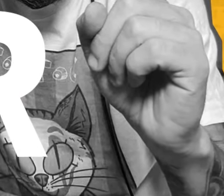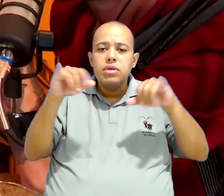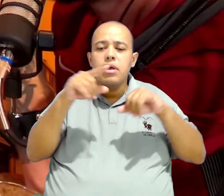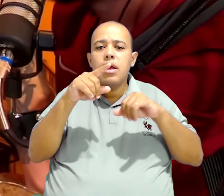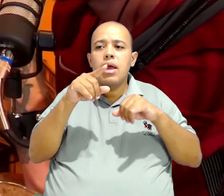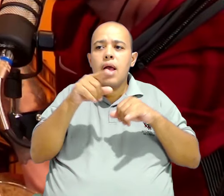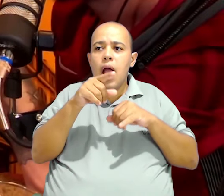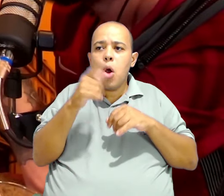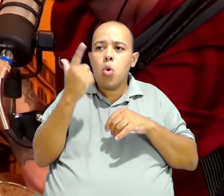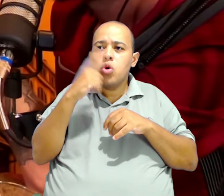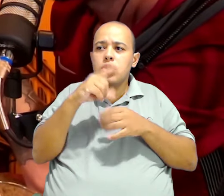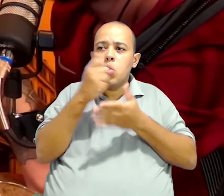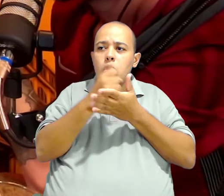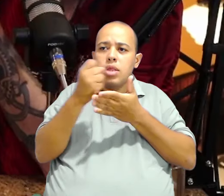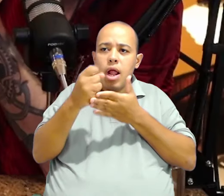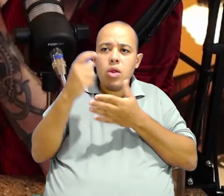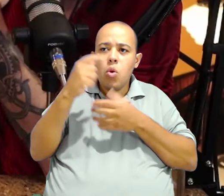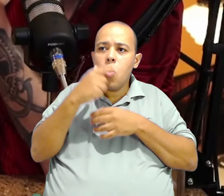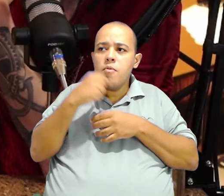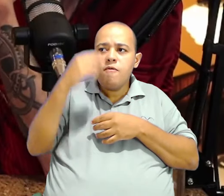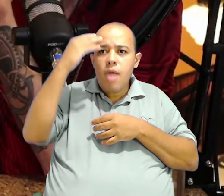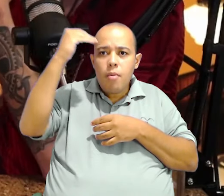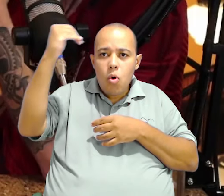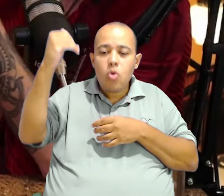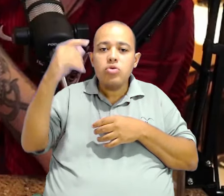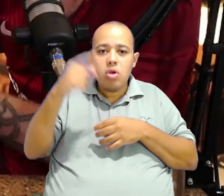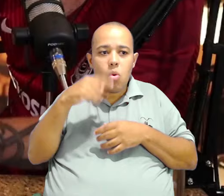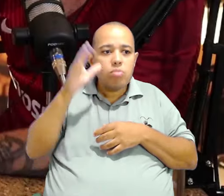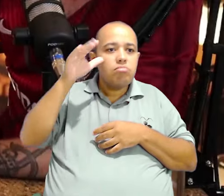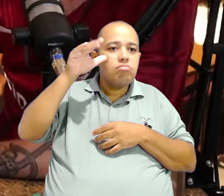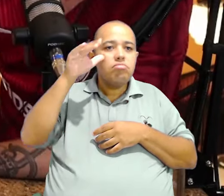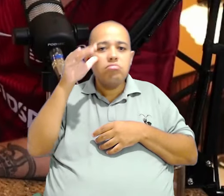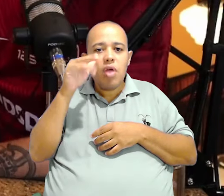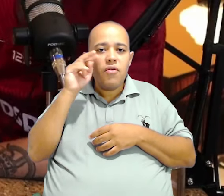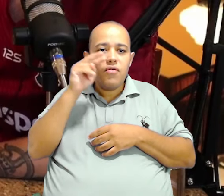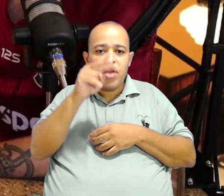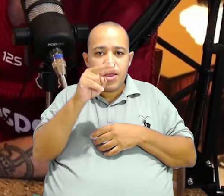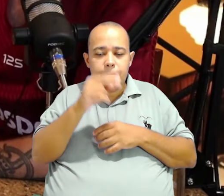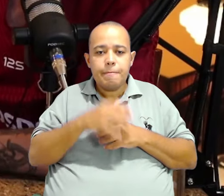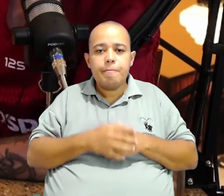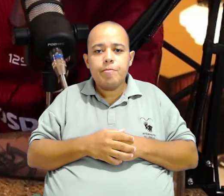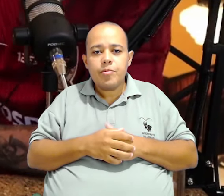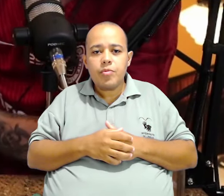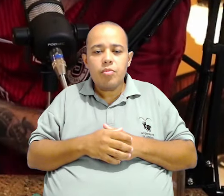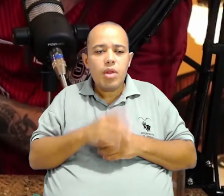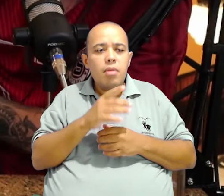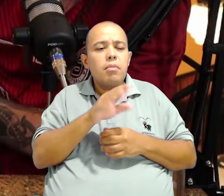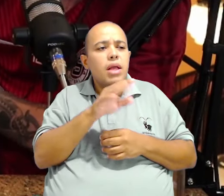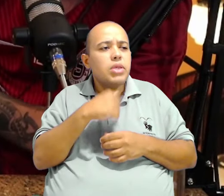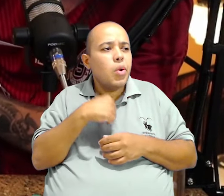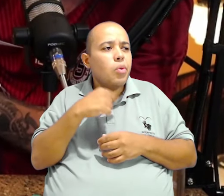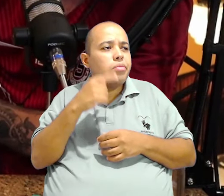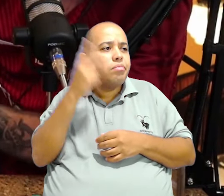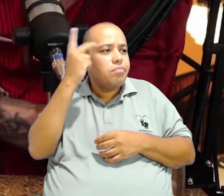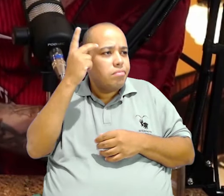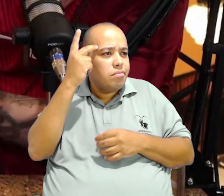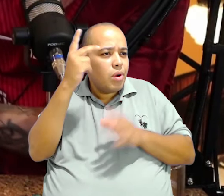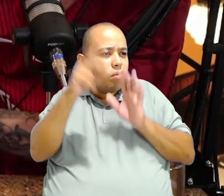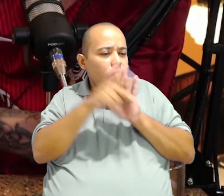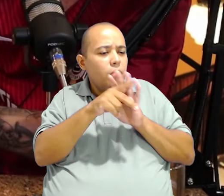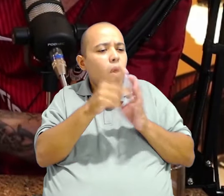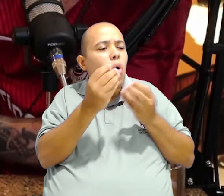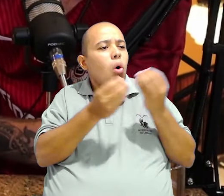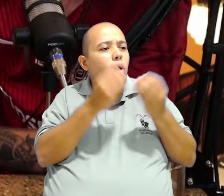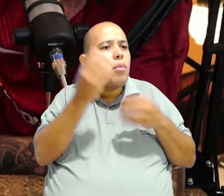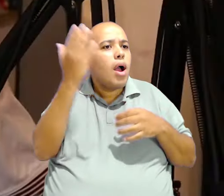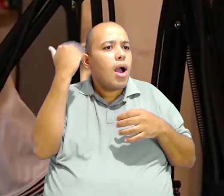Fala, você chegou a pegar o auge, né, com a Desportiva Série A. Eu lembro que eu tinha o álbum do... Eu não sou daqui. Conta pra mim, como é que era assistir a Desportiva quando ela tava no